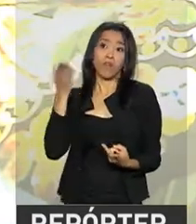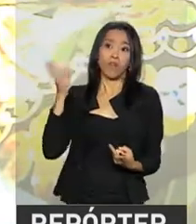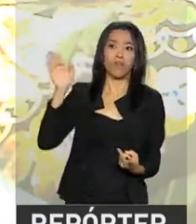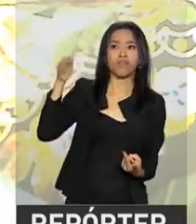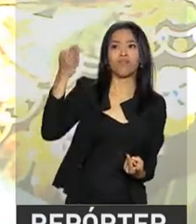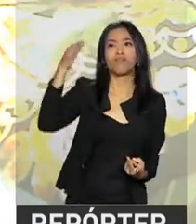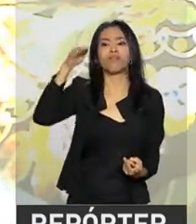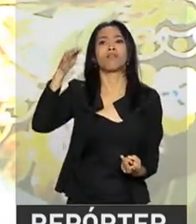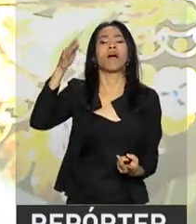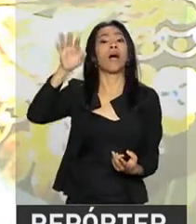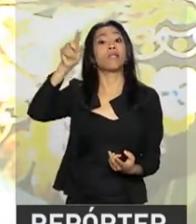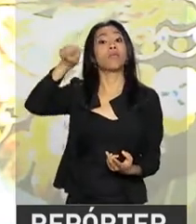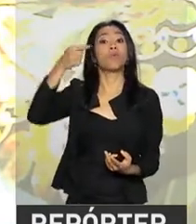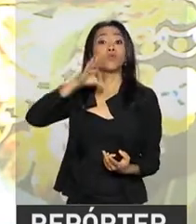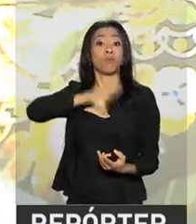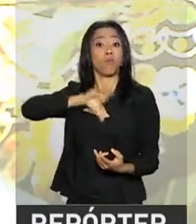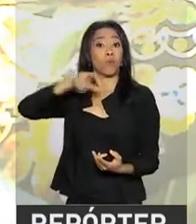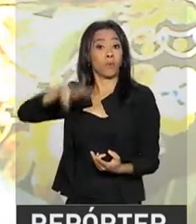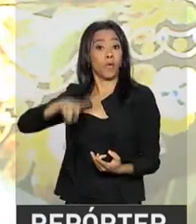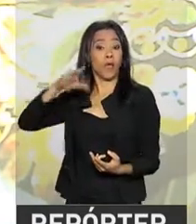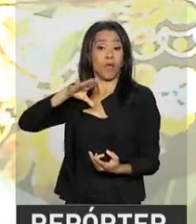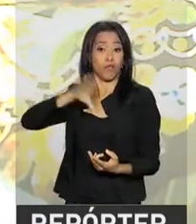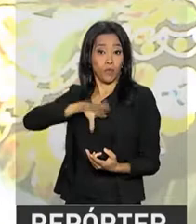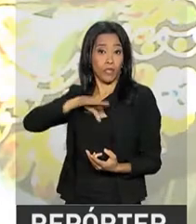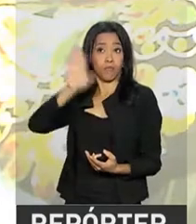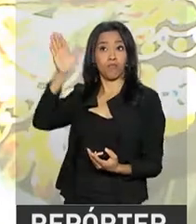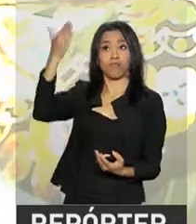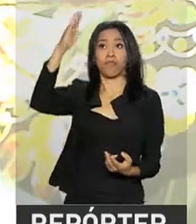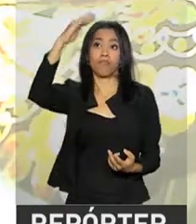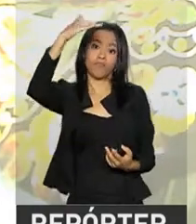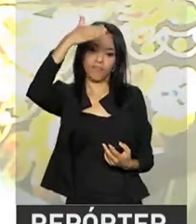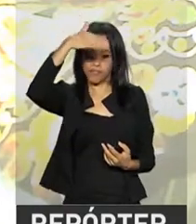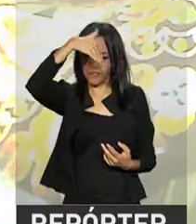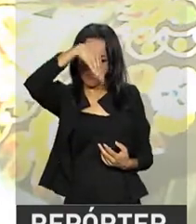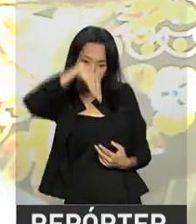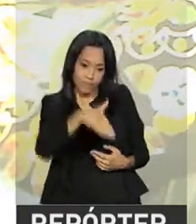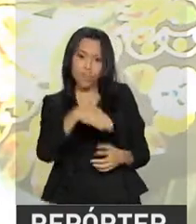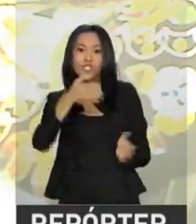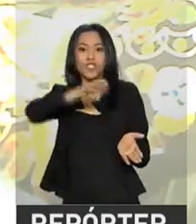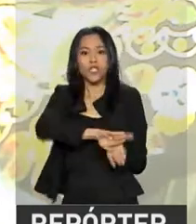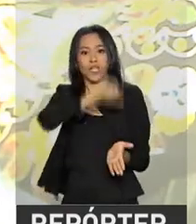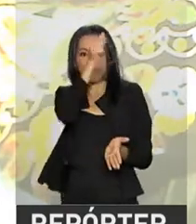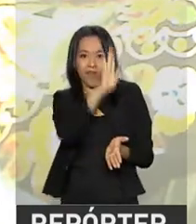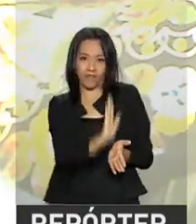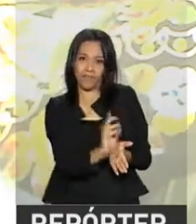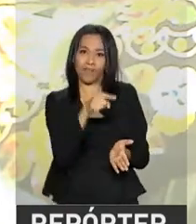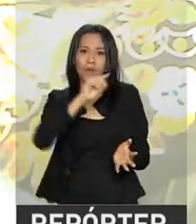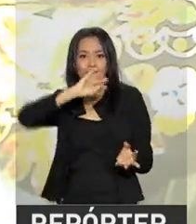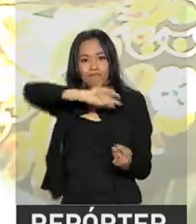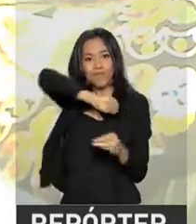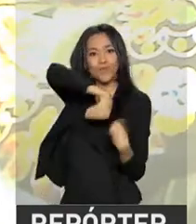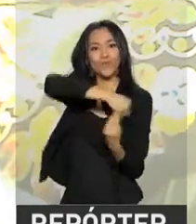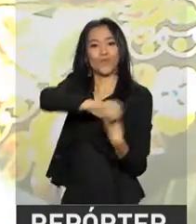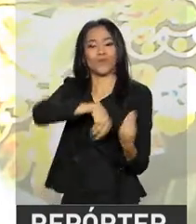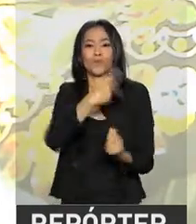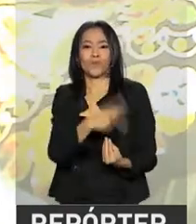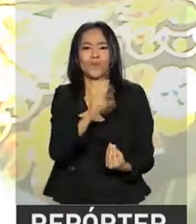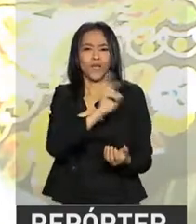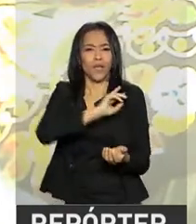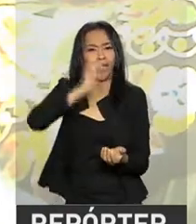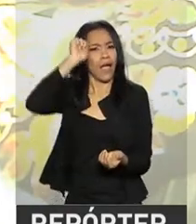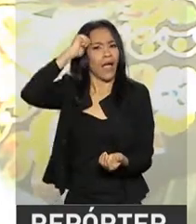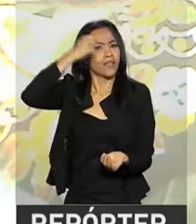uma coisa que vem com os portugueses e que é reelaborada, reinventada com essa miscigenação de diversas etnias